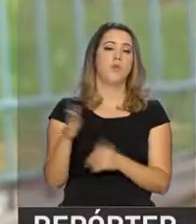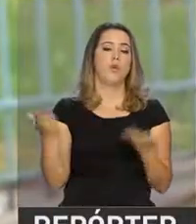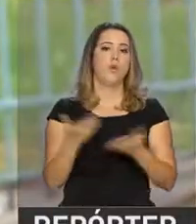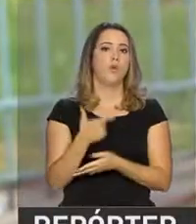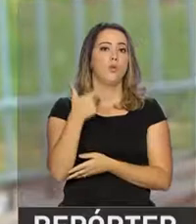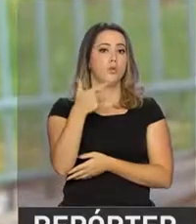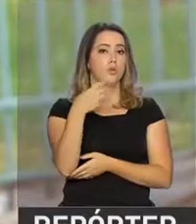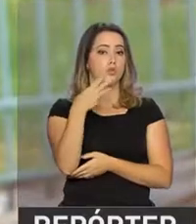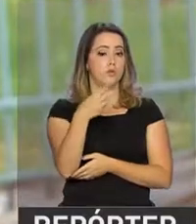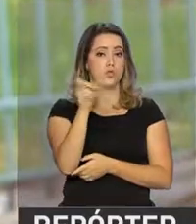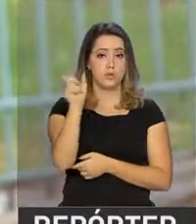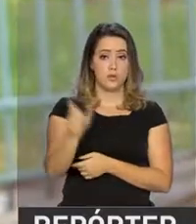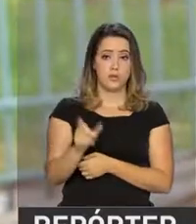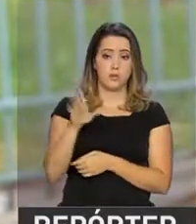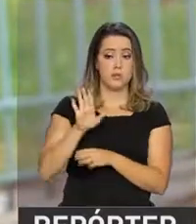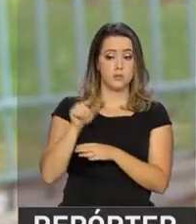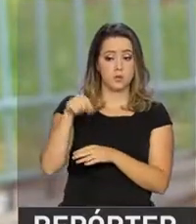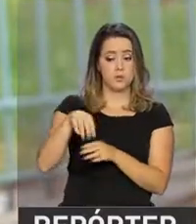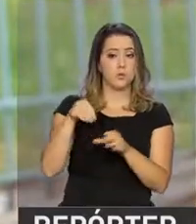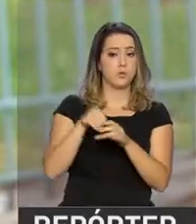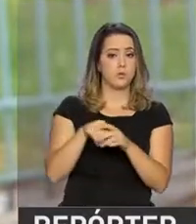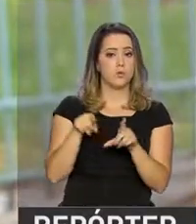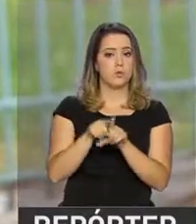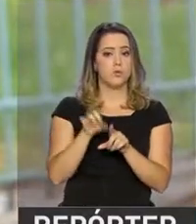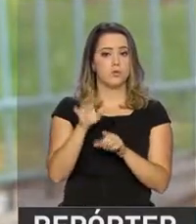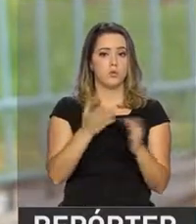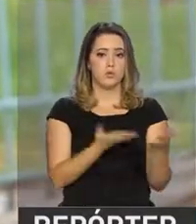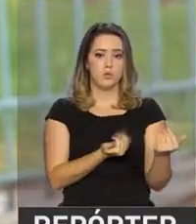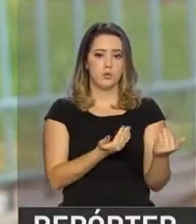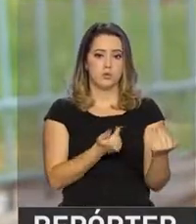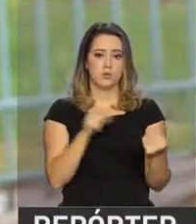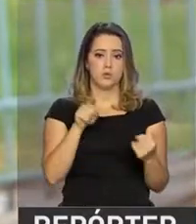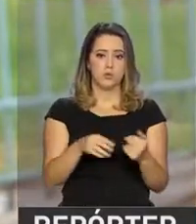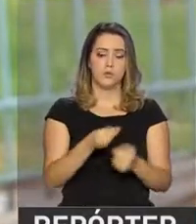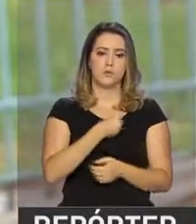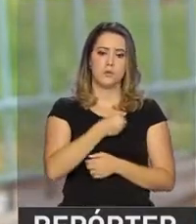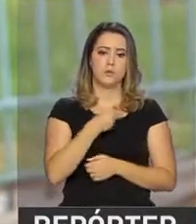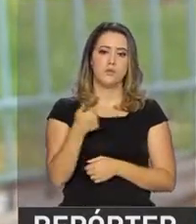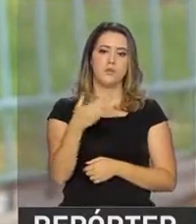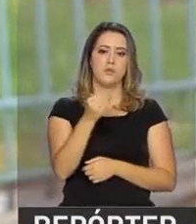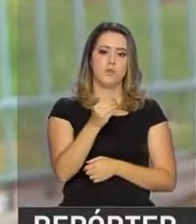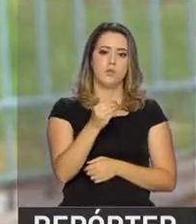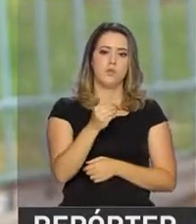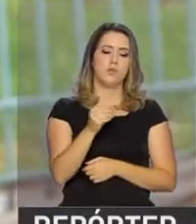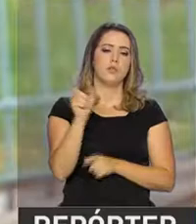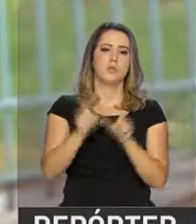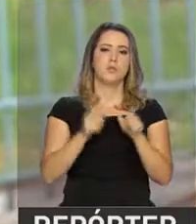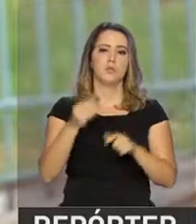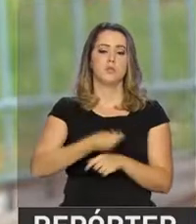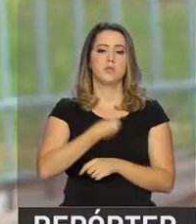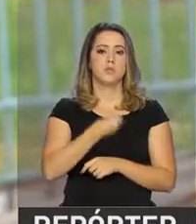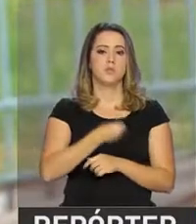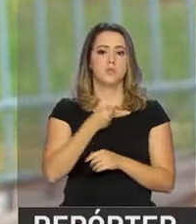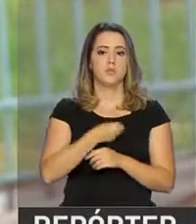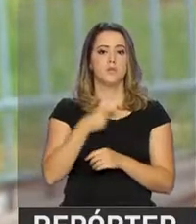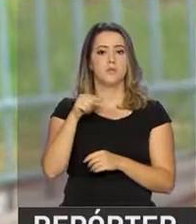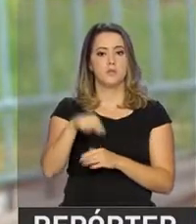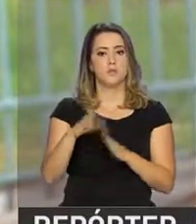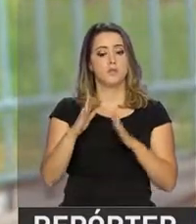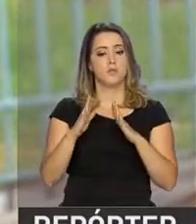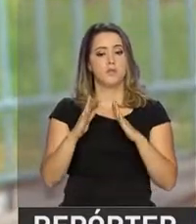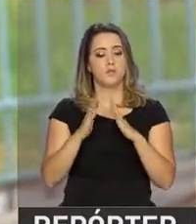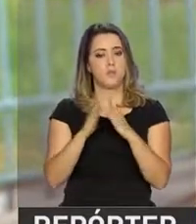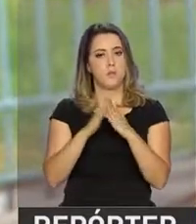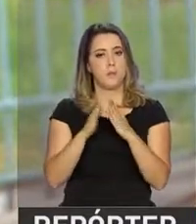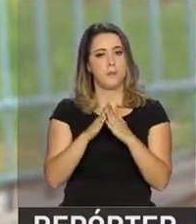assistidos é somente jovens que moram aqui na casa nós temos dez jovens que moram aqui dorme aqui e